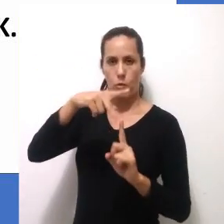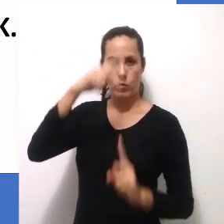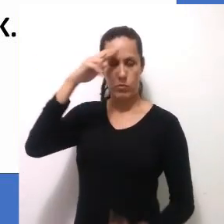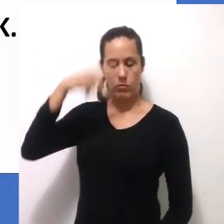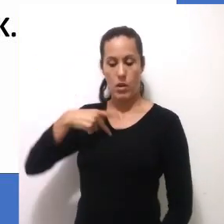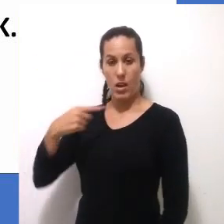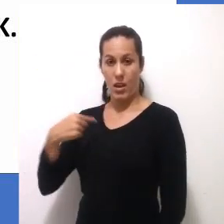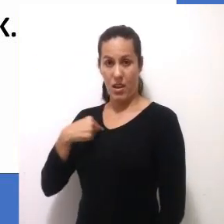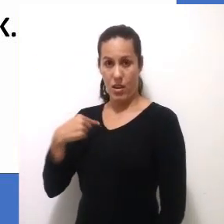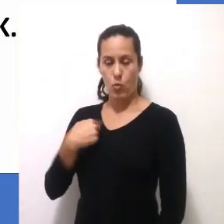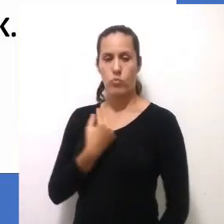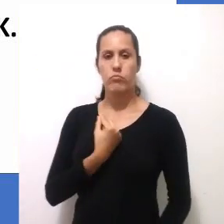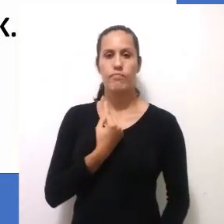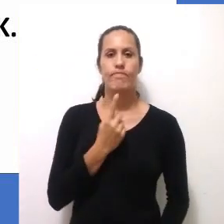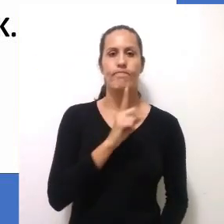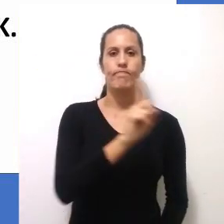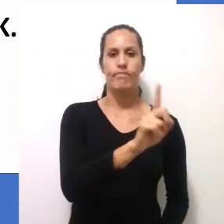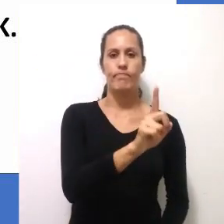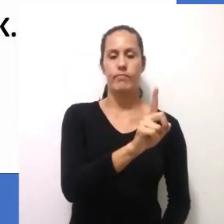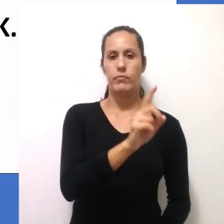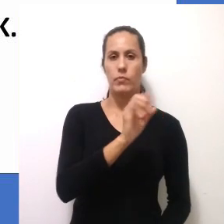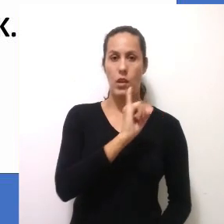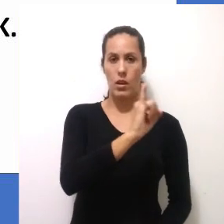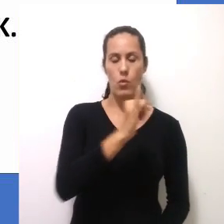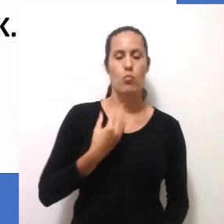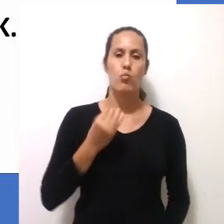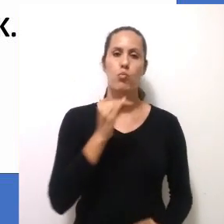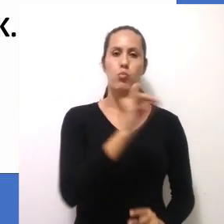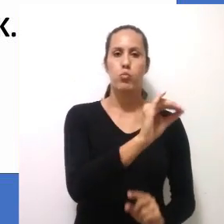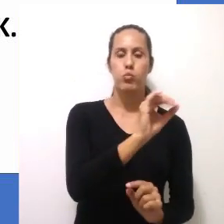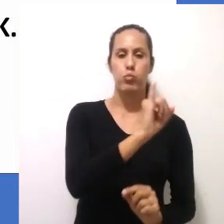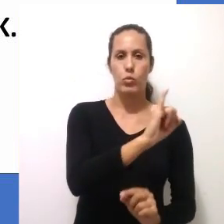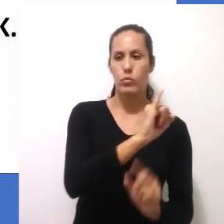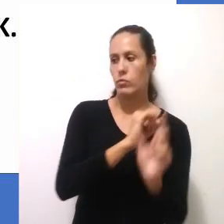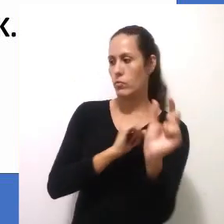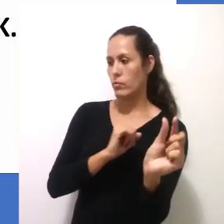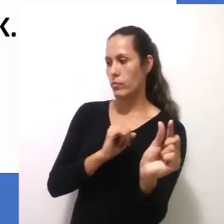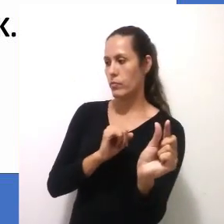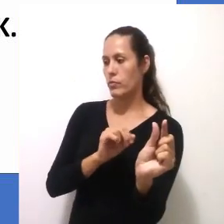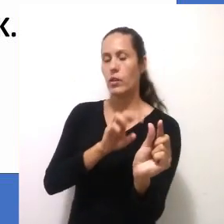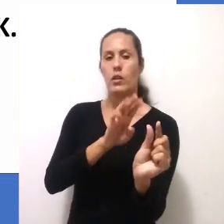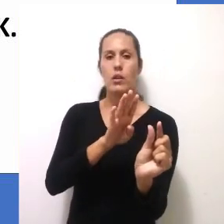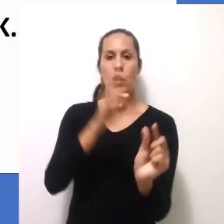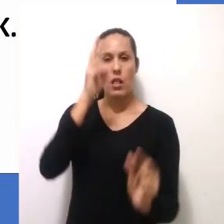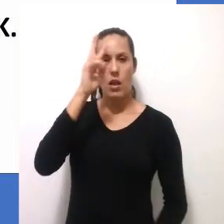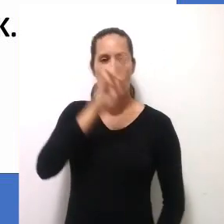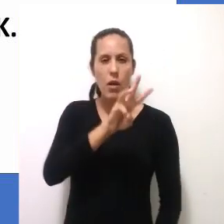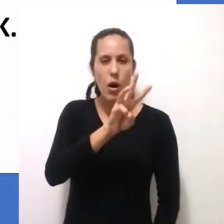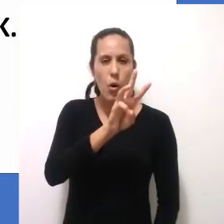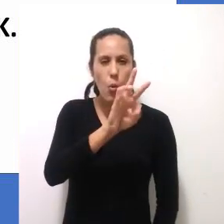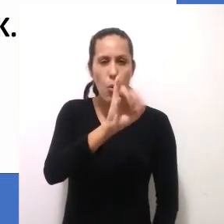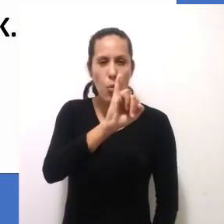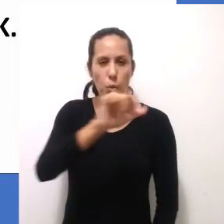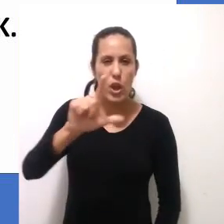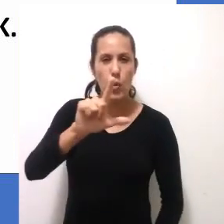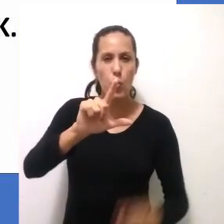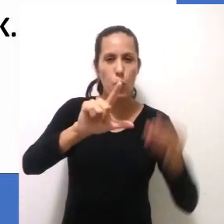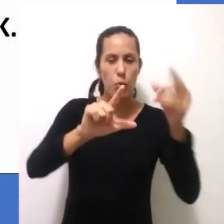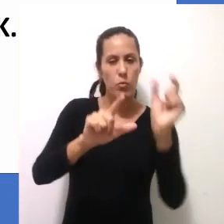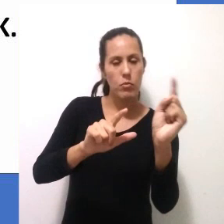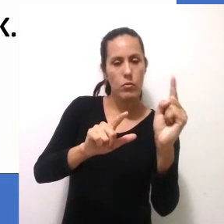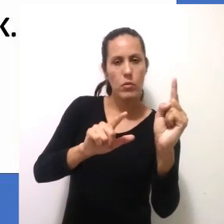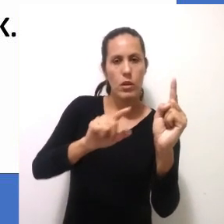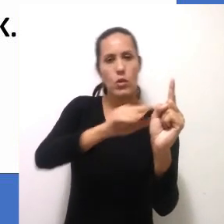pessoal, I. A partícula que indica esse futuro que eu decidi na hora vai ser o will, que fica bem do ladinho do